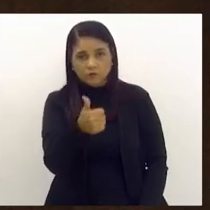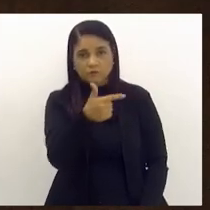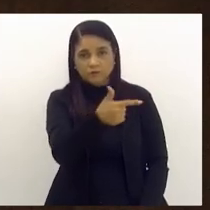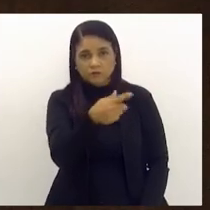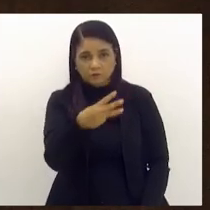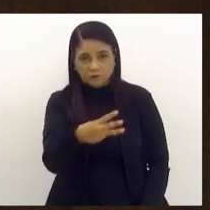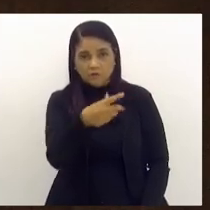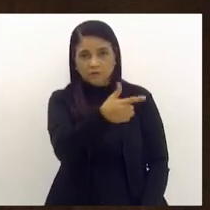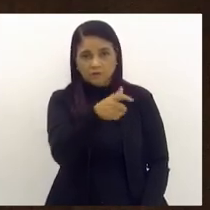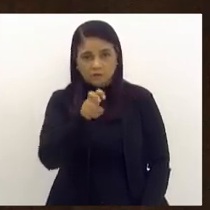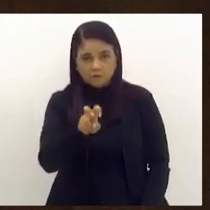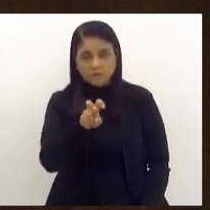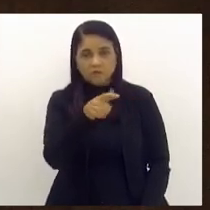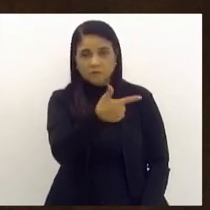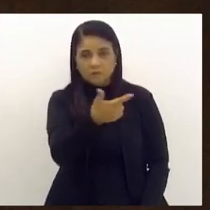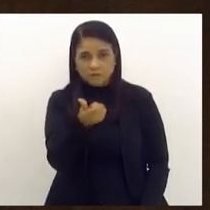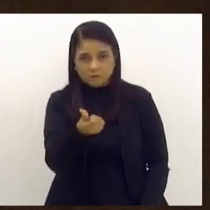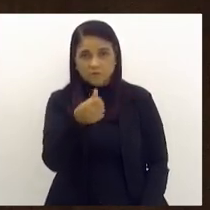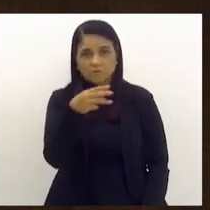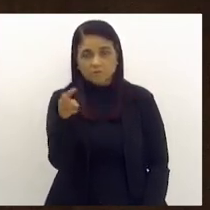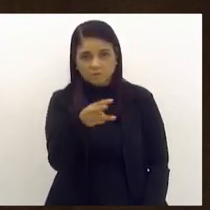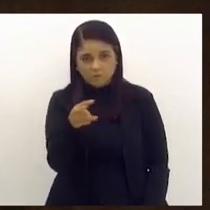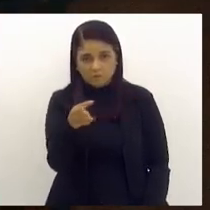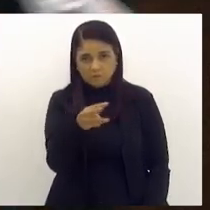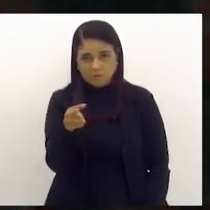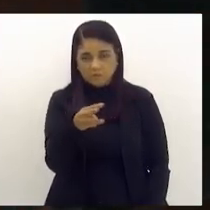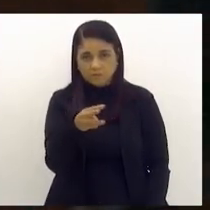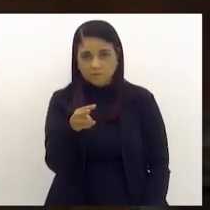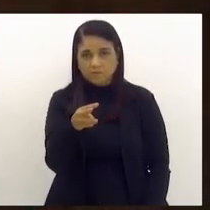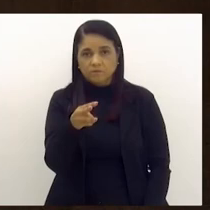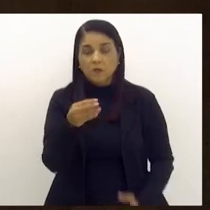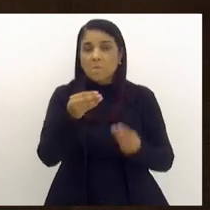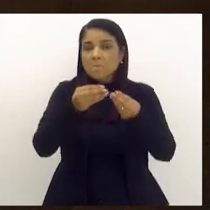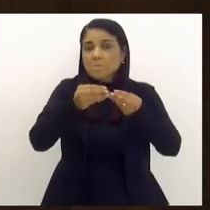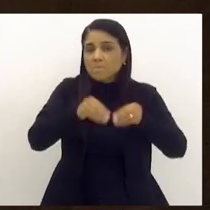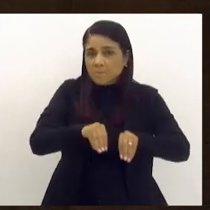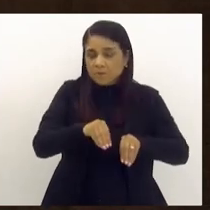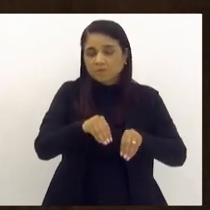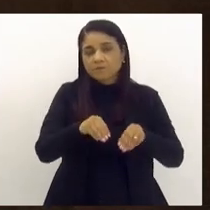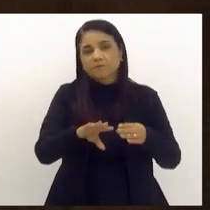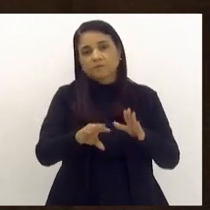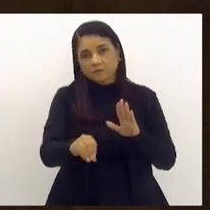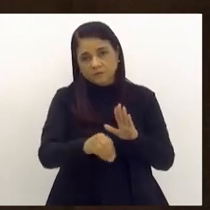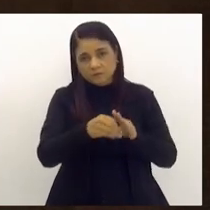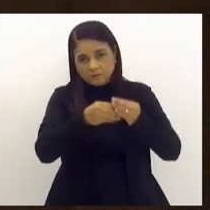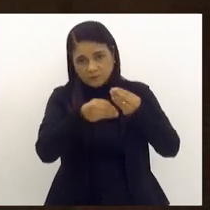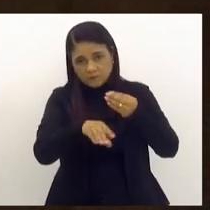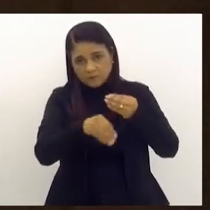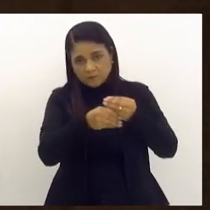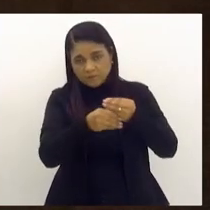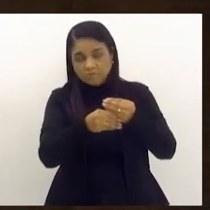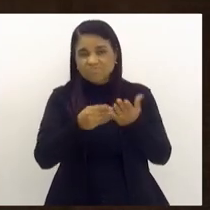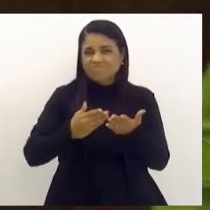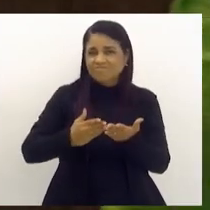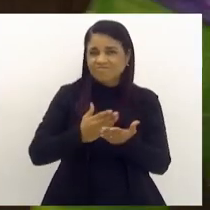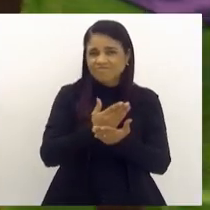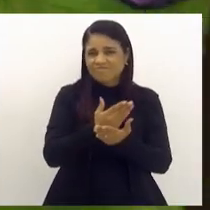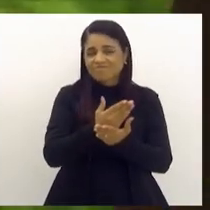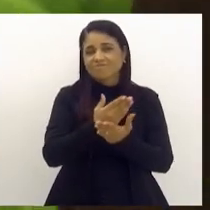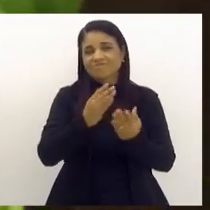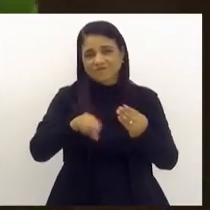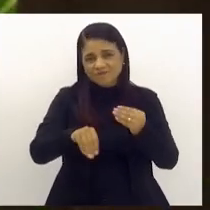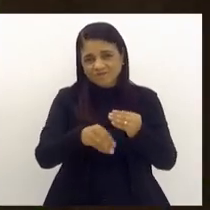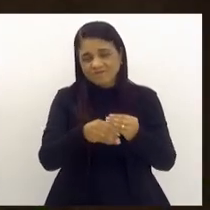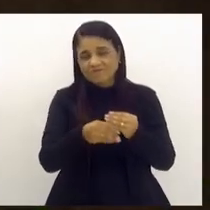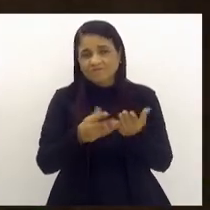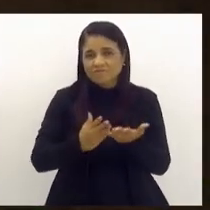23, 25, 26 e 33. Prejudicada às emendas número 13 pela aprovação da emenda número